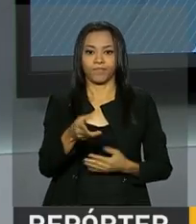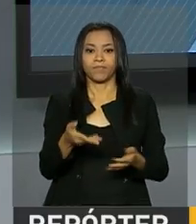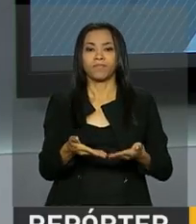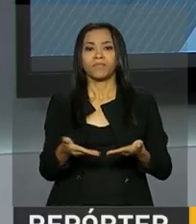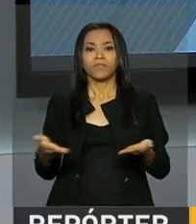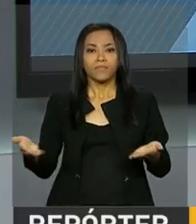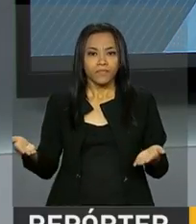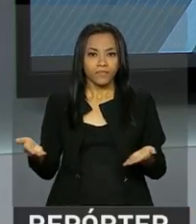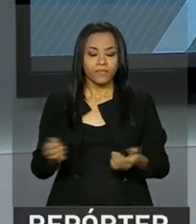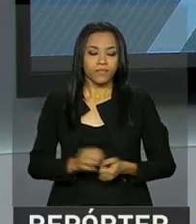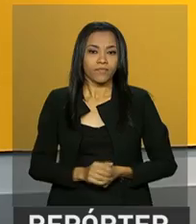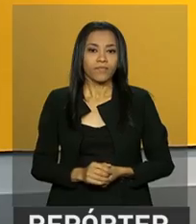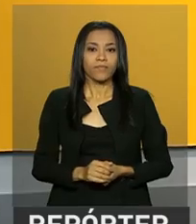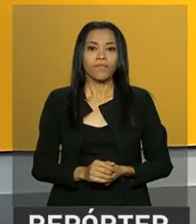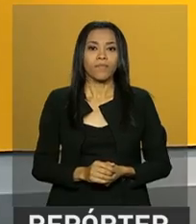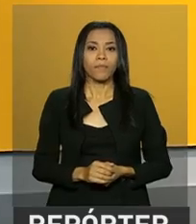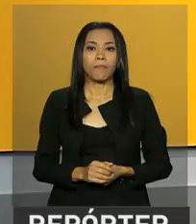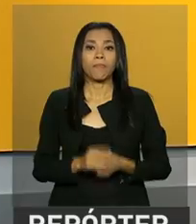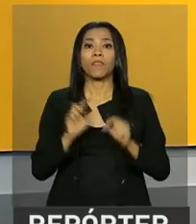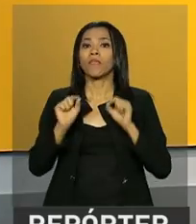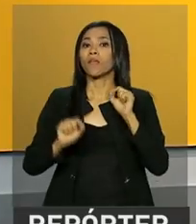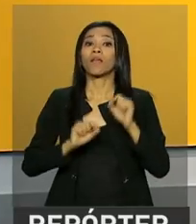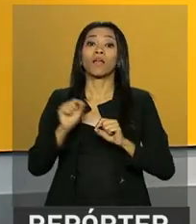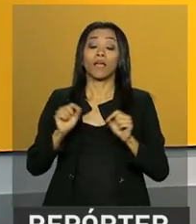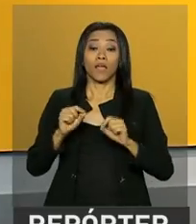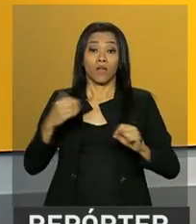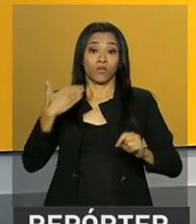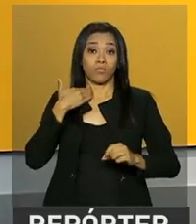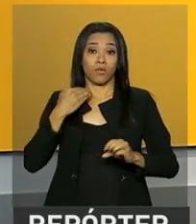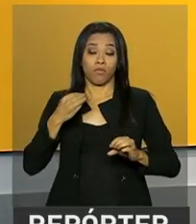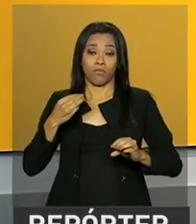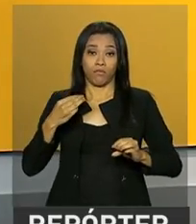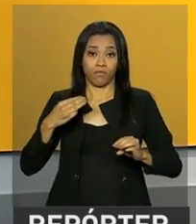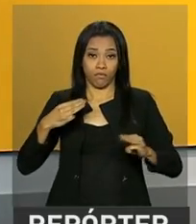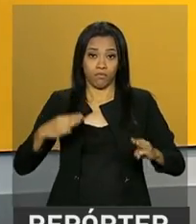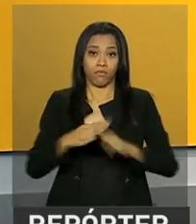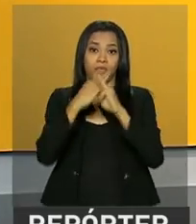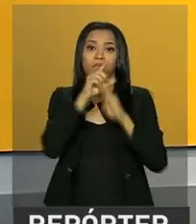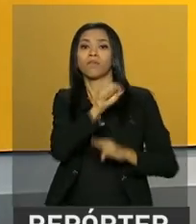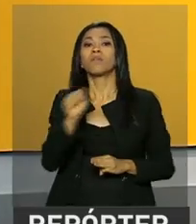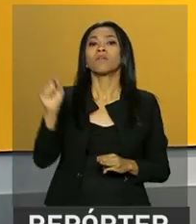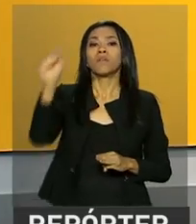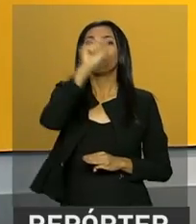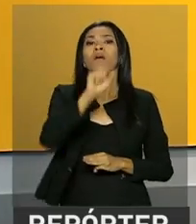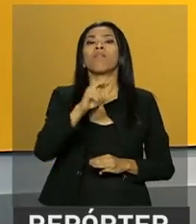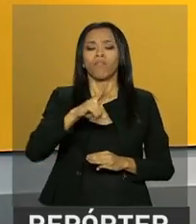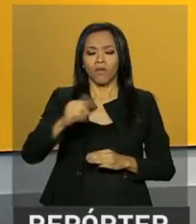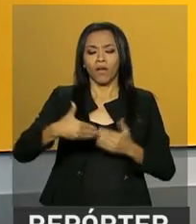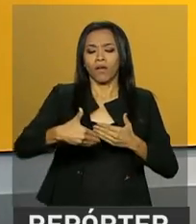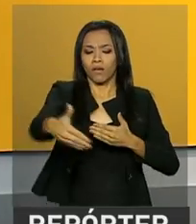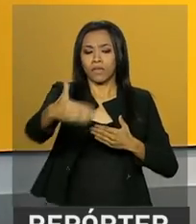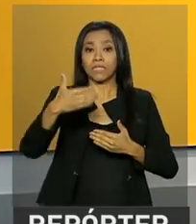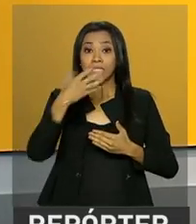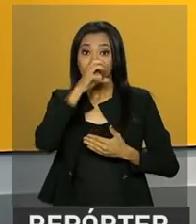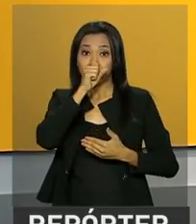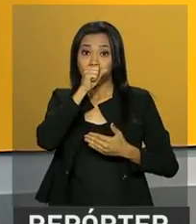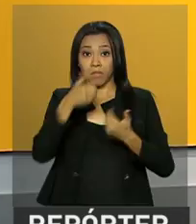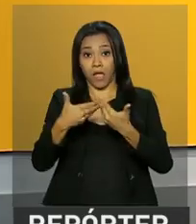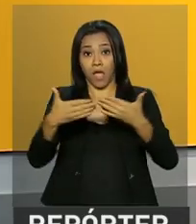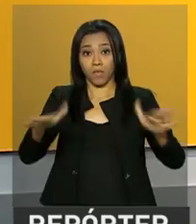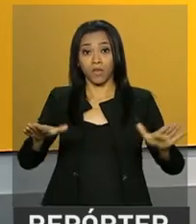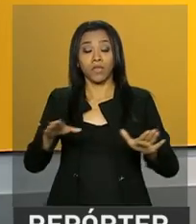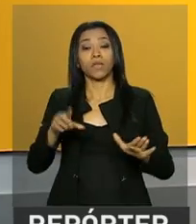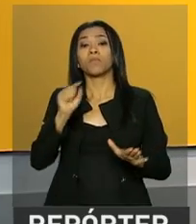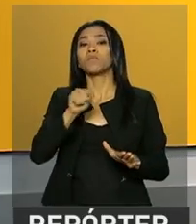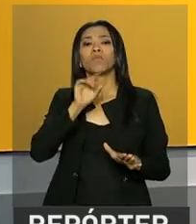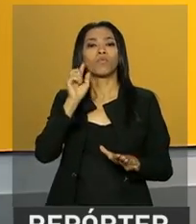sisu.mec.gov.br e as agências da caixa econômica federal vão abrir neste sábado para novos saques de